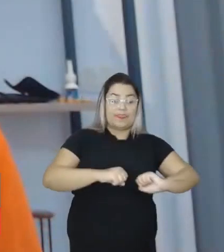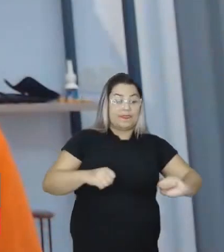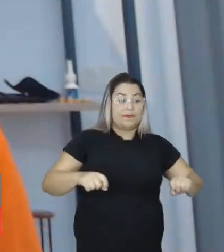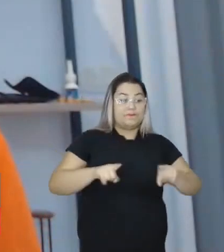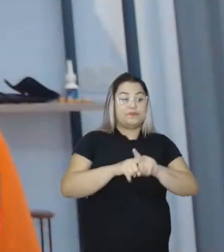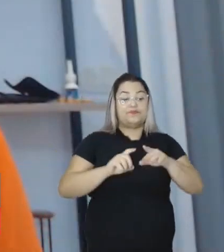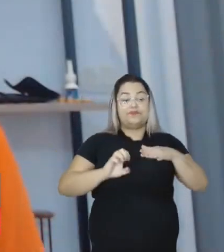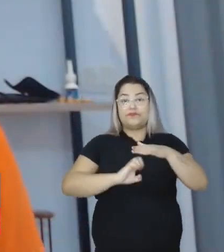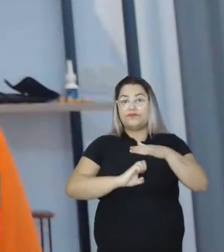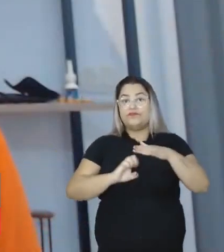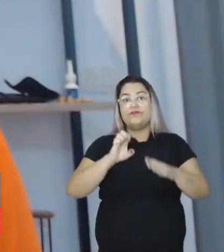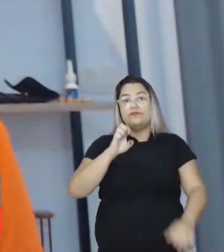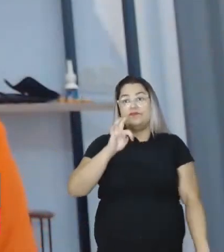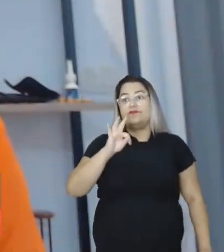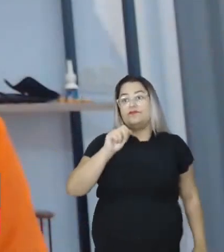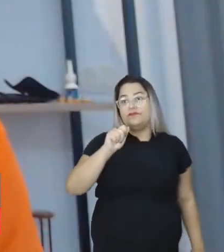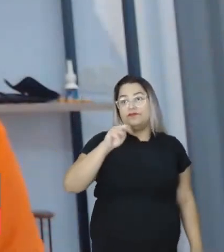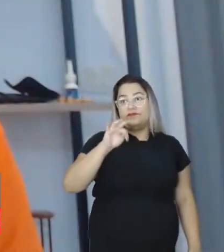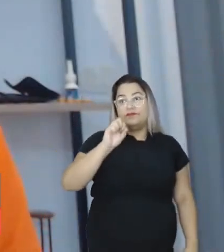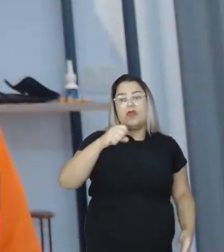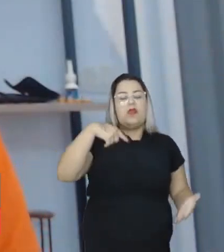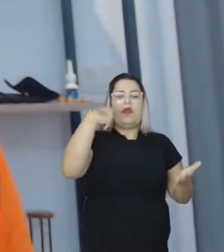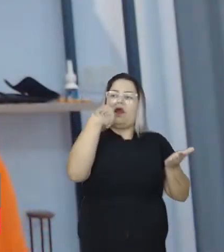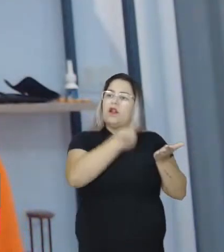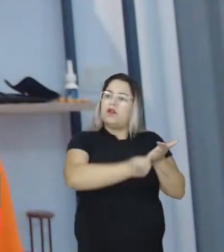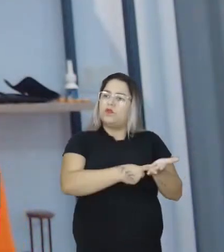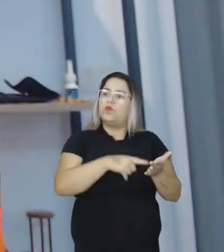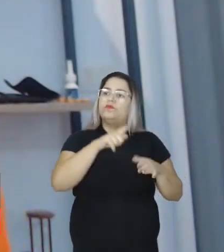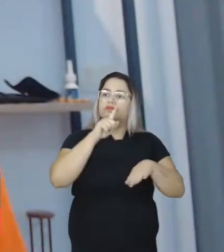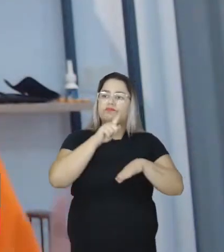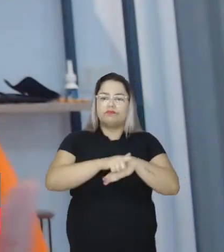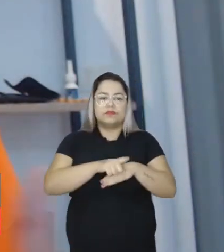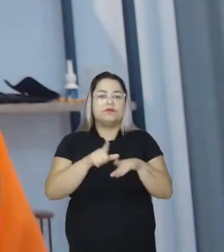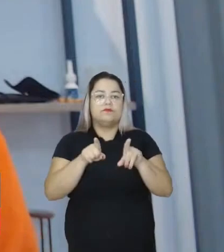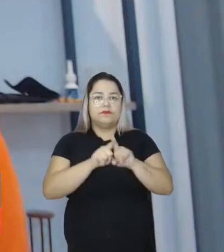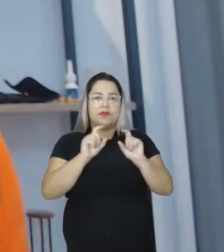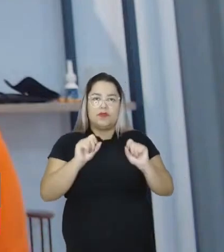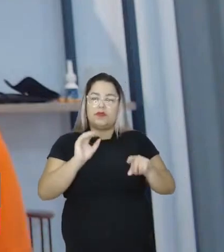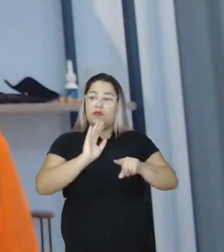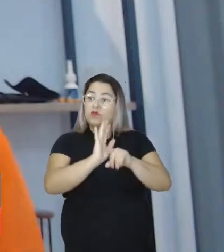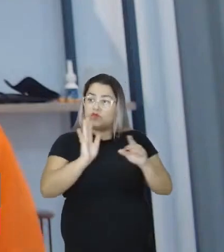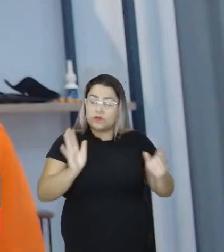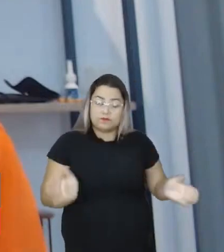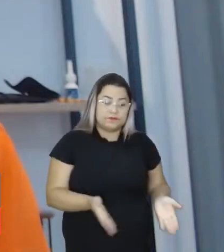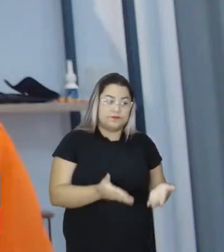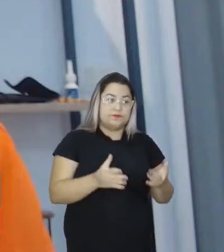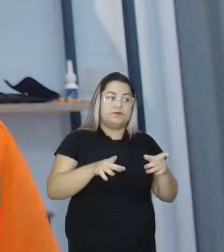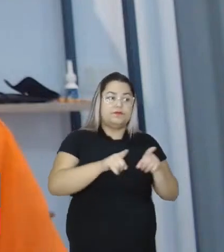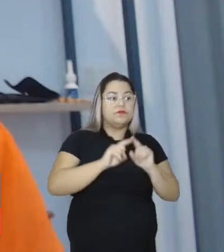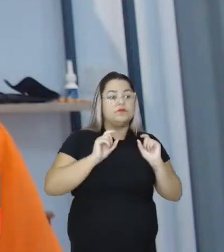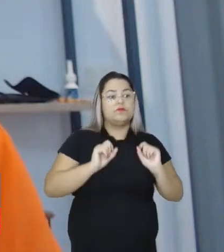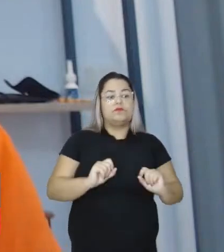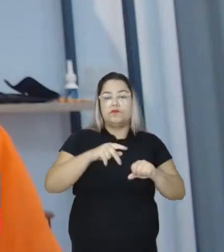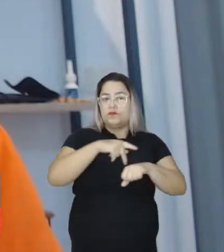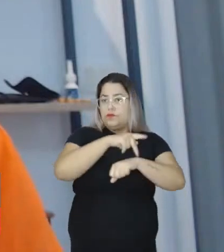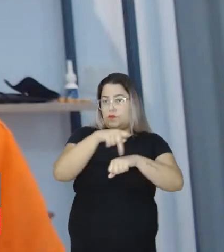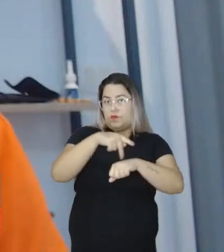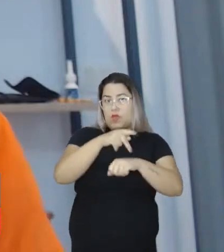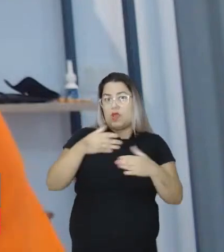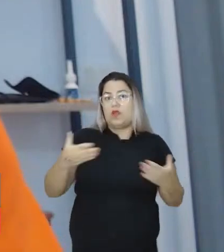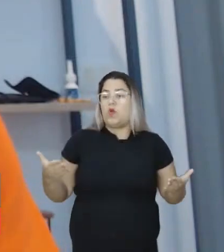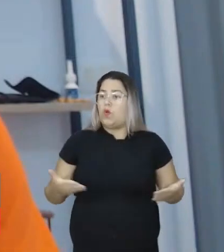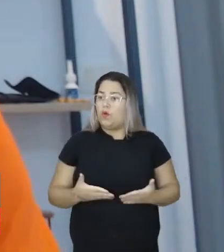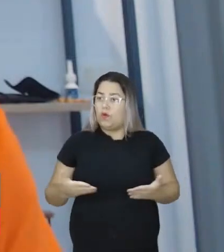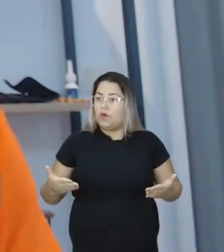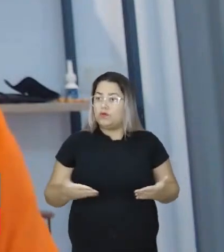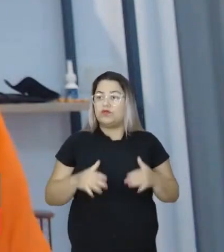públicas estatais, elas cumprem esse papel de ajudar na indução dos investimentos aqui no país. Se nós tivéssemos hoje